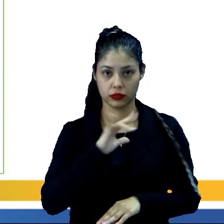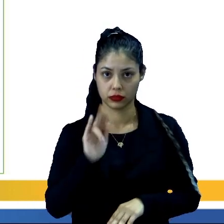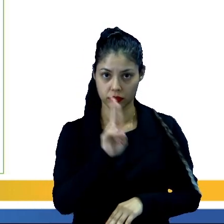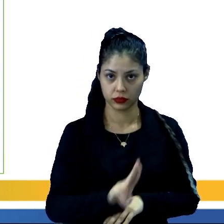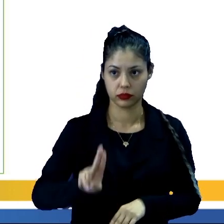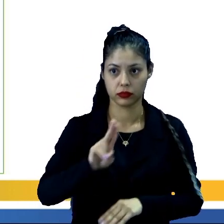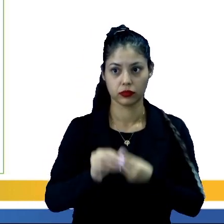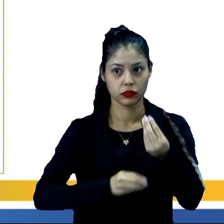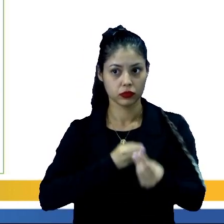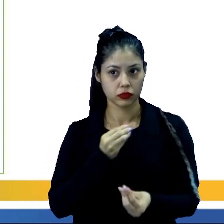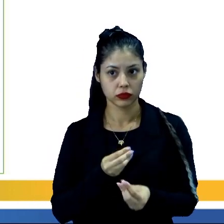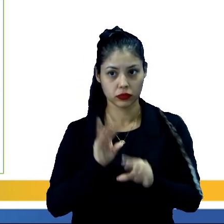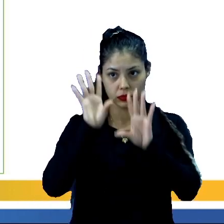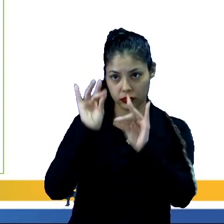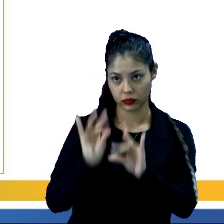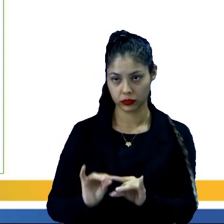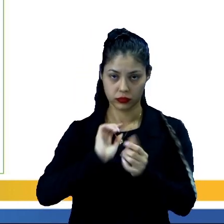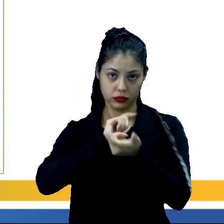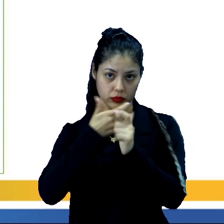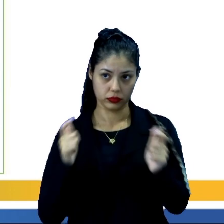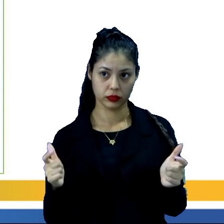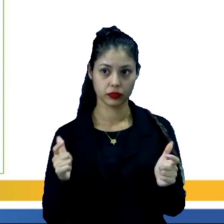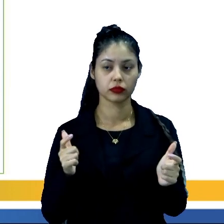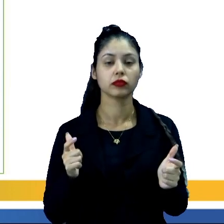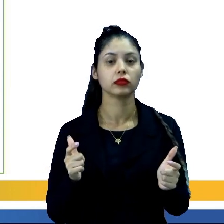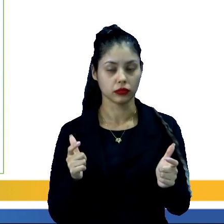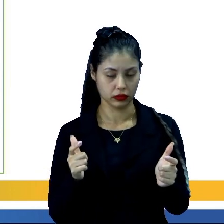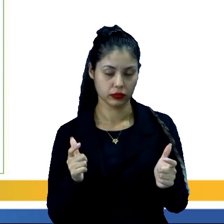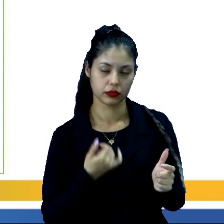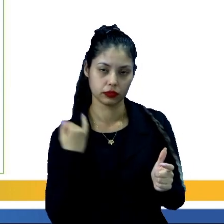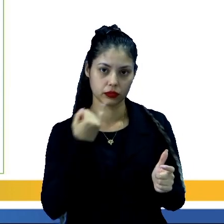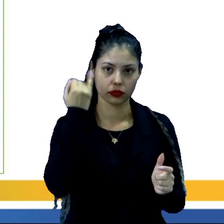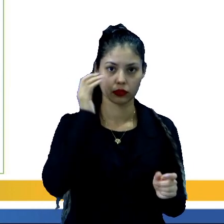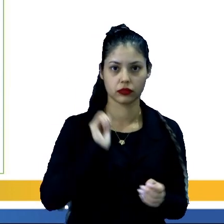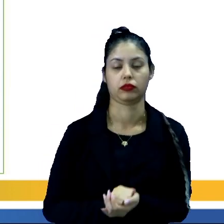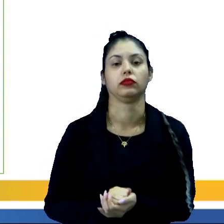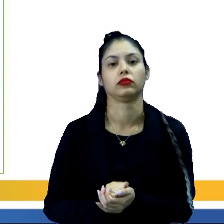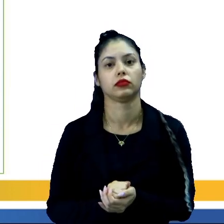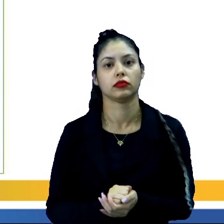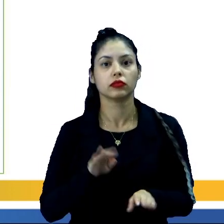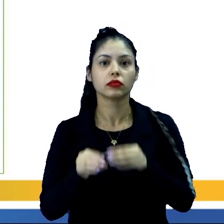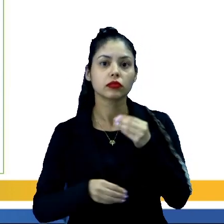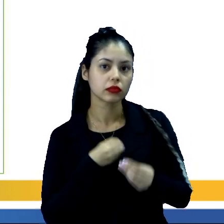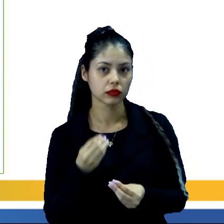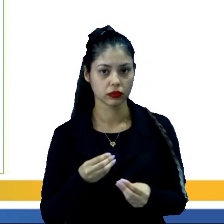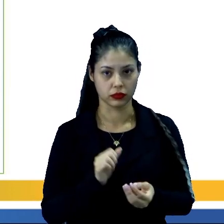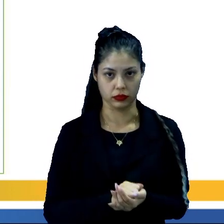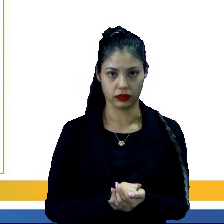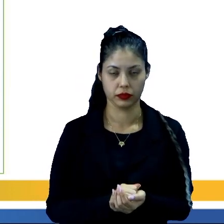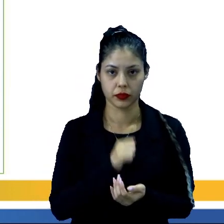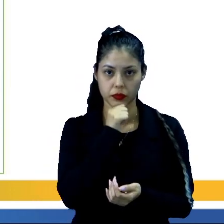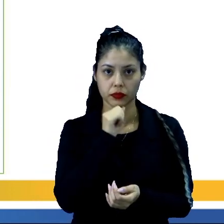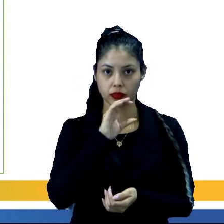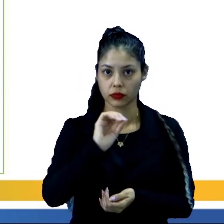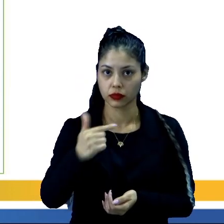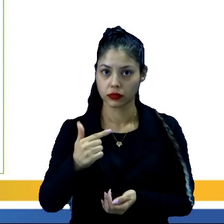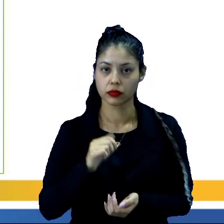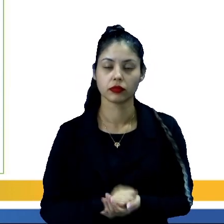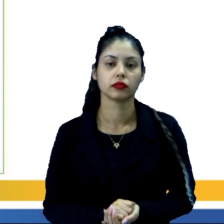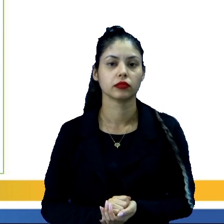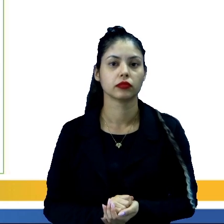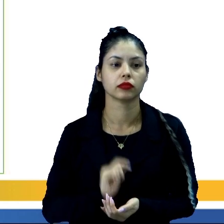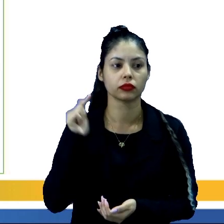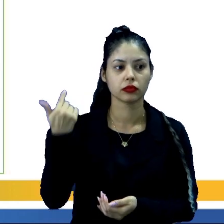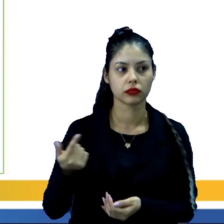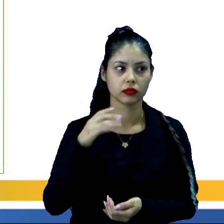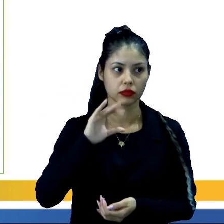ser utilizado ali como pigmento, que vai ter uma grande afinidade pelos gases respiratórios, como o oxigênio, né? Então,